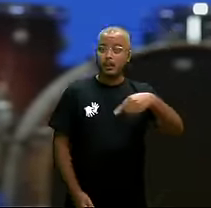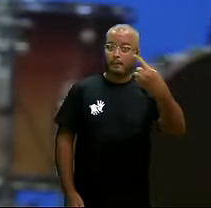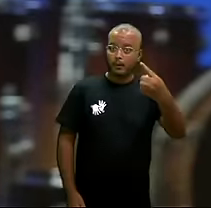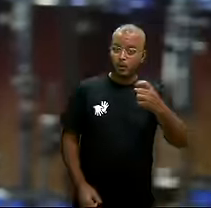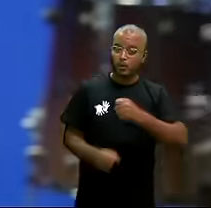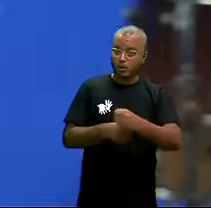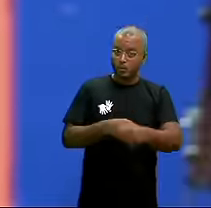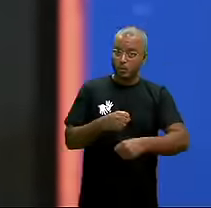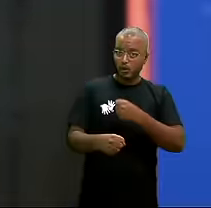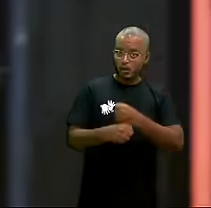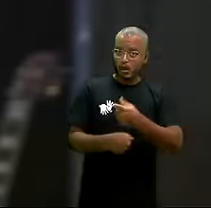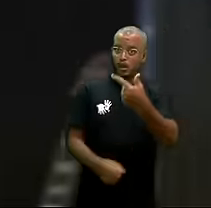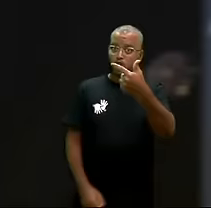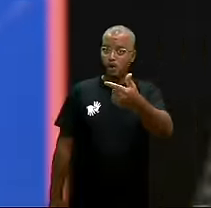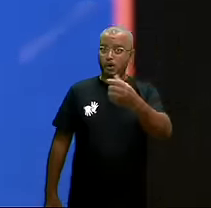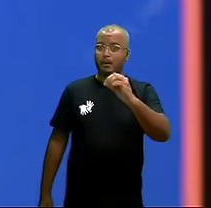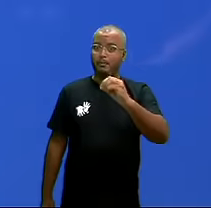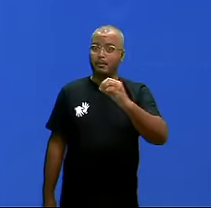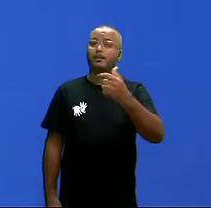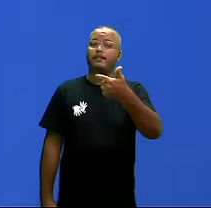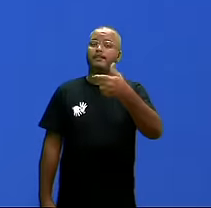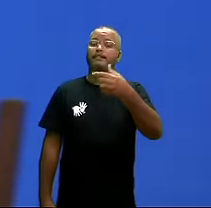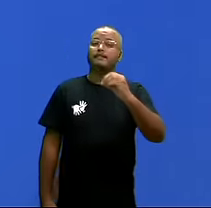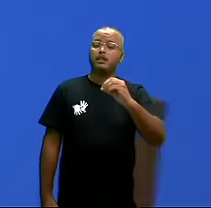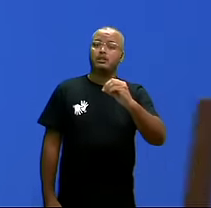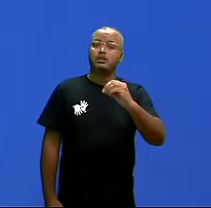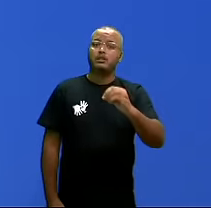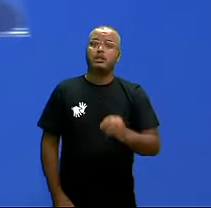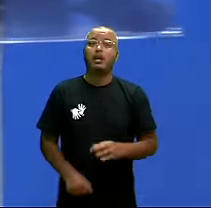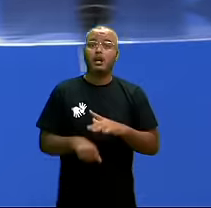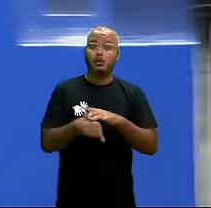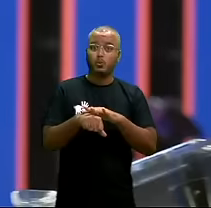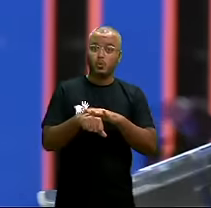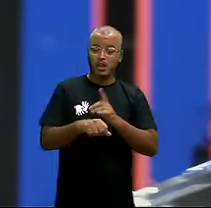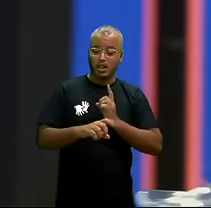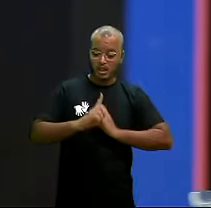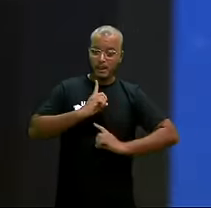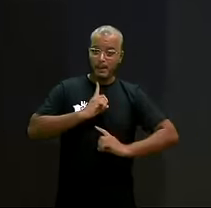OMS decretou, a depressão já é a segunda, só perde para doença